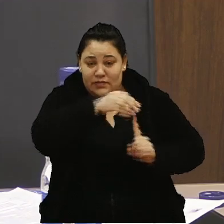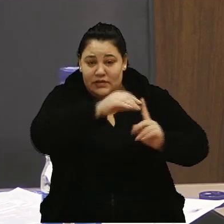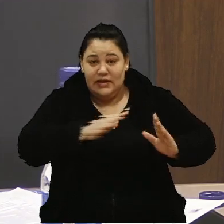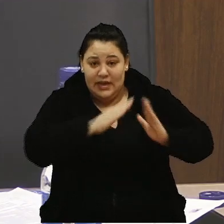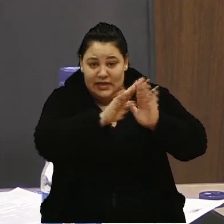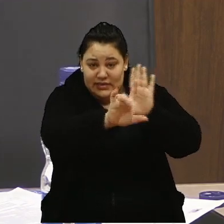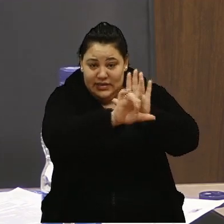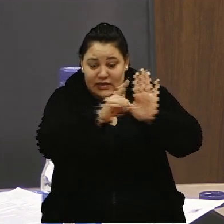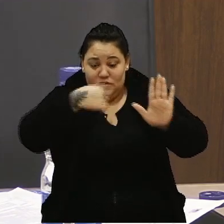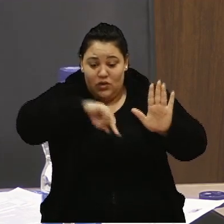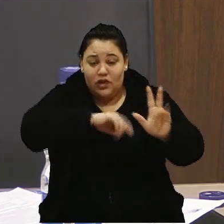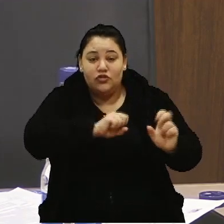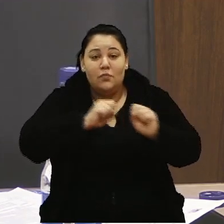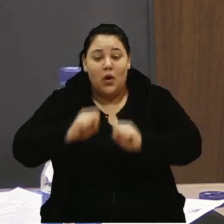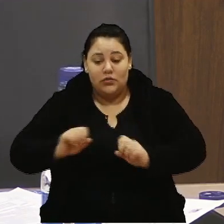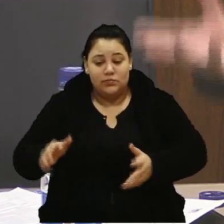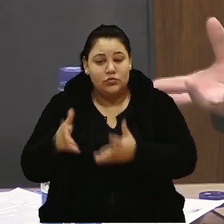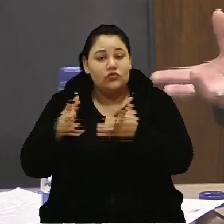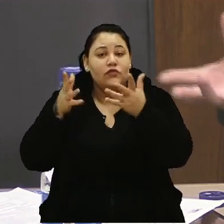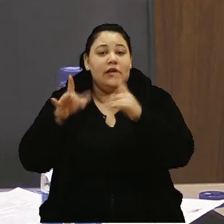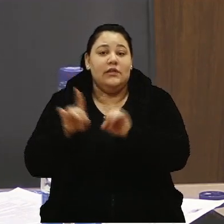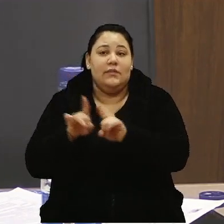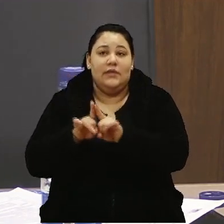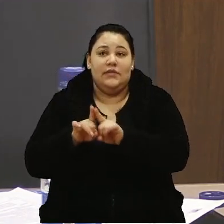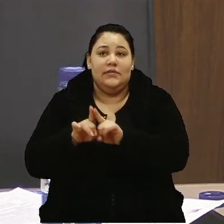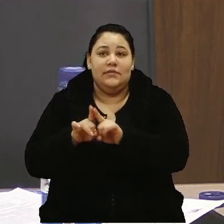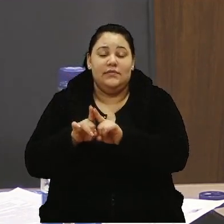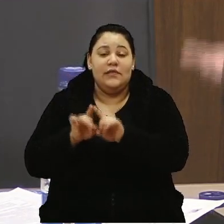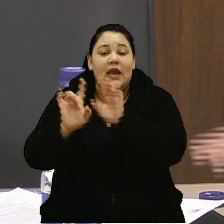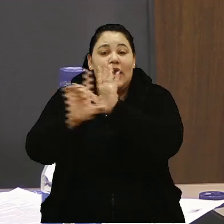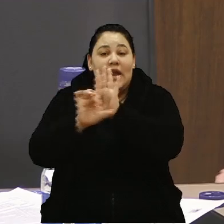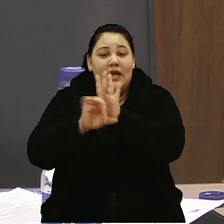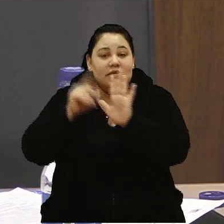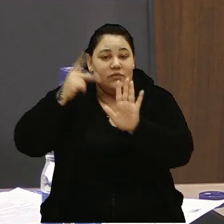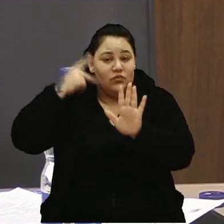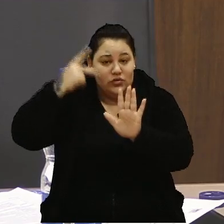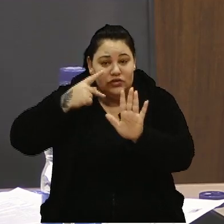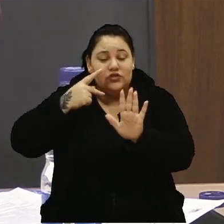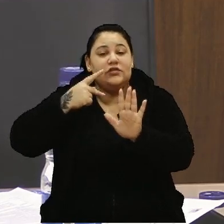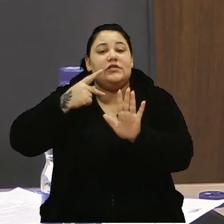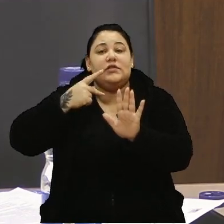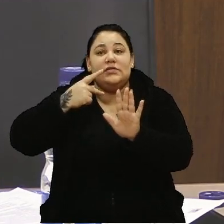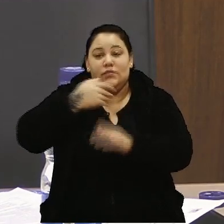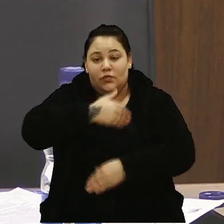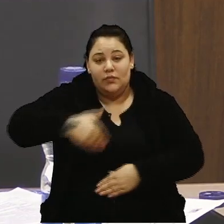gente possa promover e incentivar leis e políticas públicas